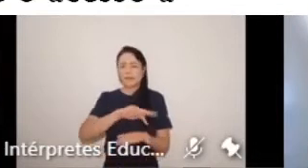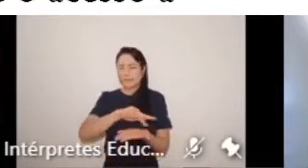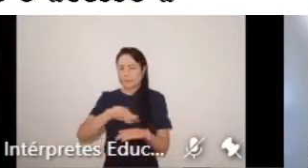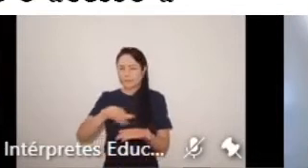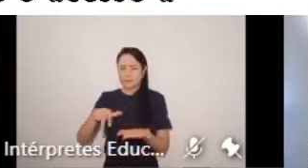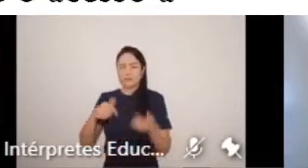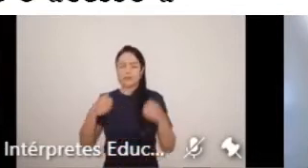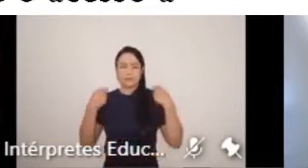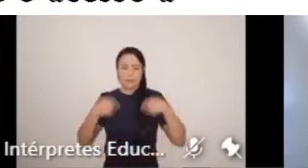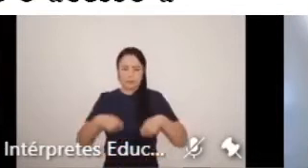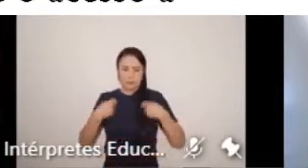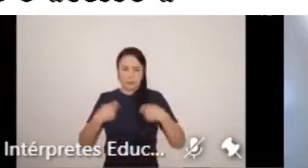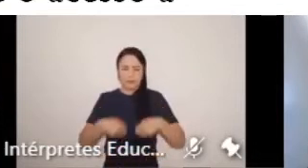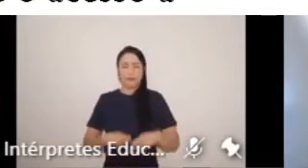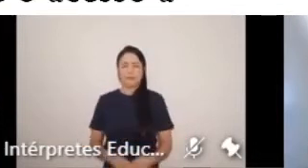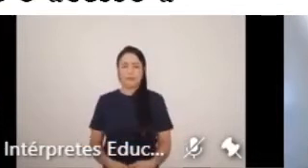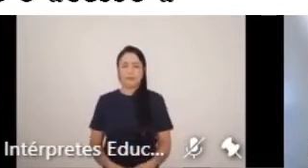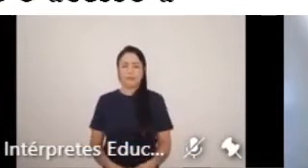que